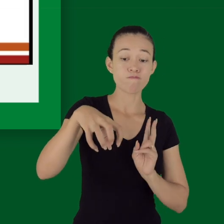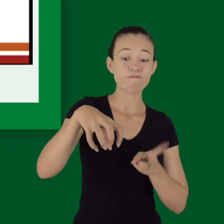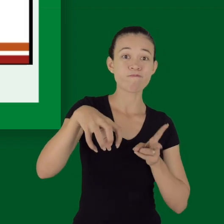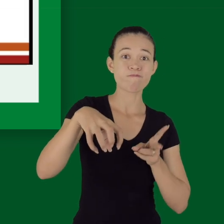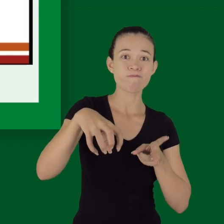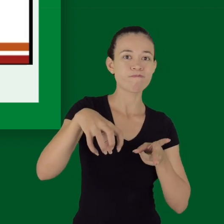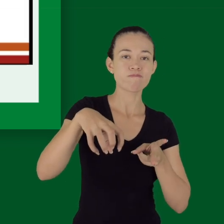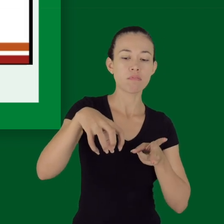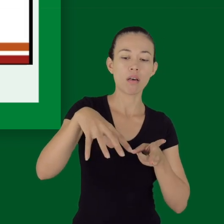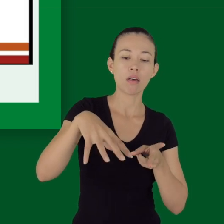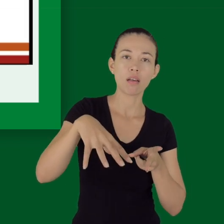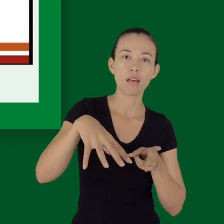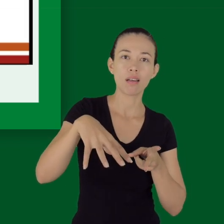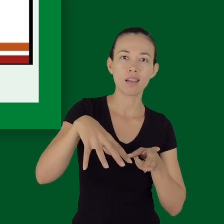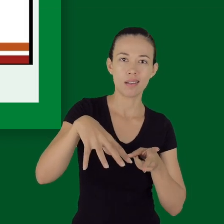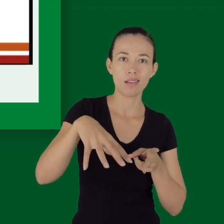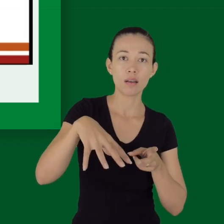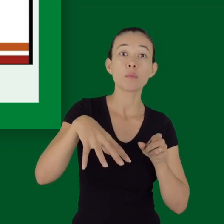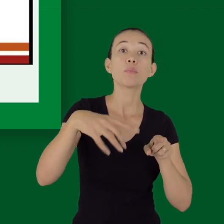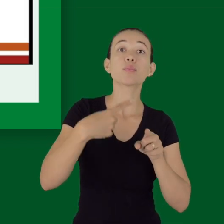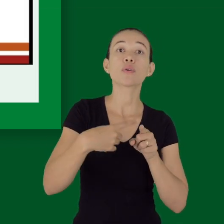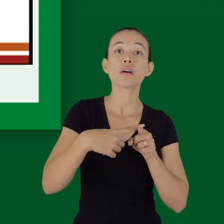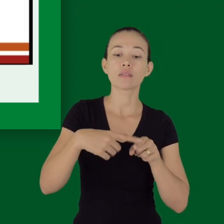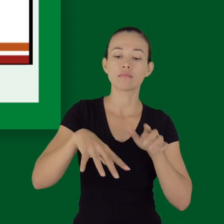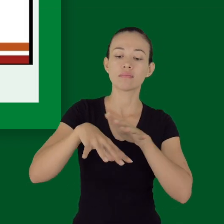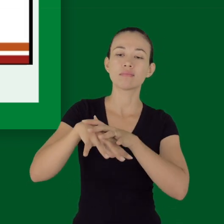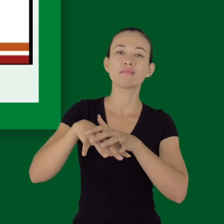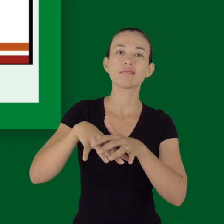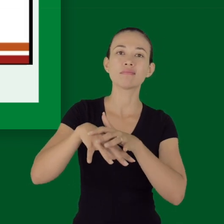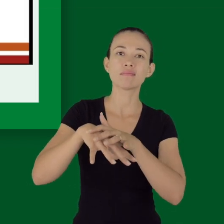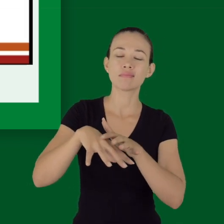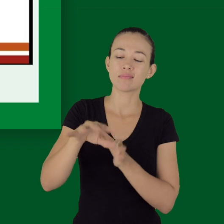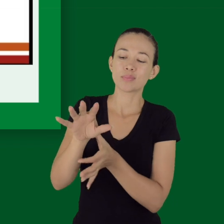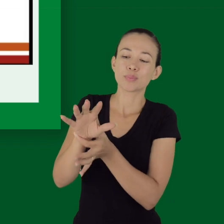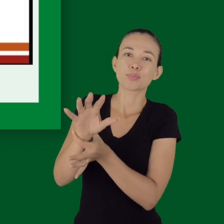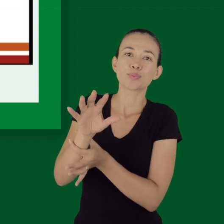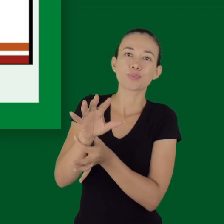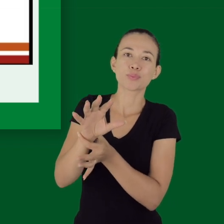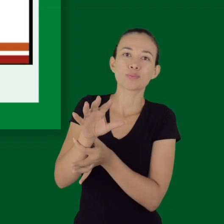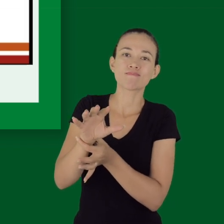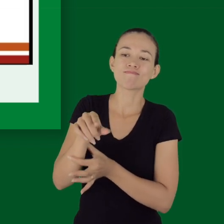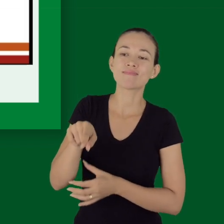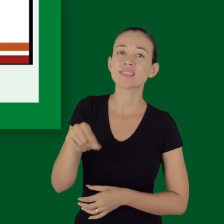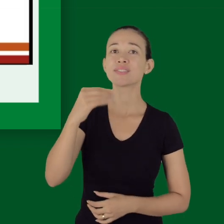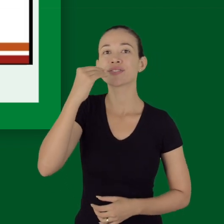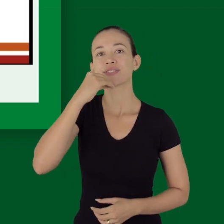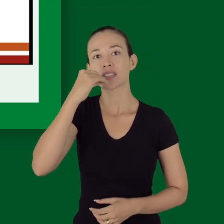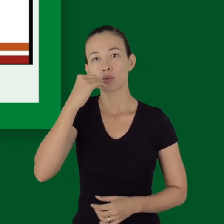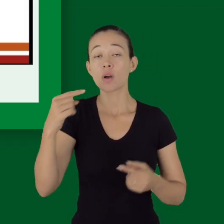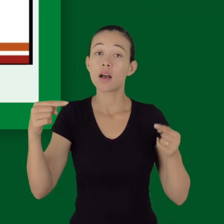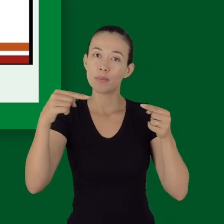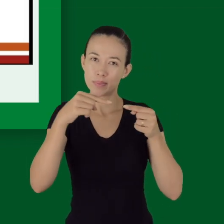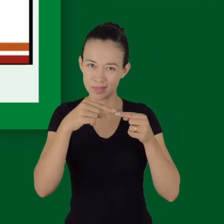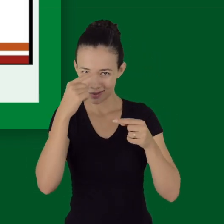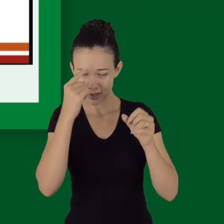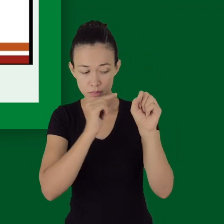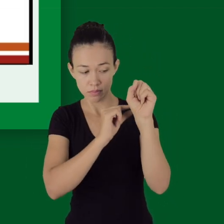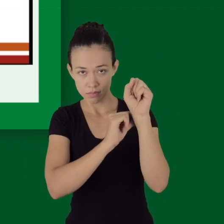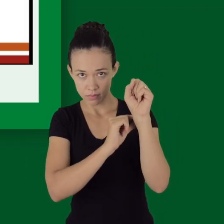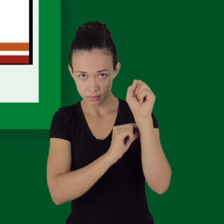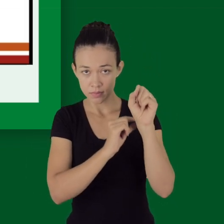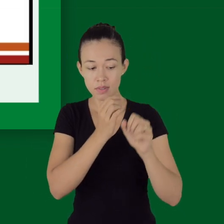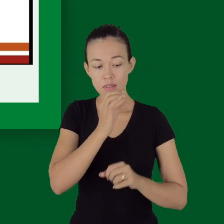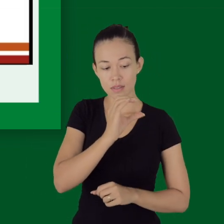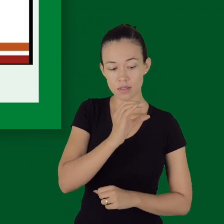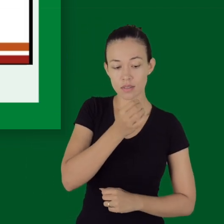consegue sustentar. Então, ele tem um comprometimento tanto de punho como de mão. Né? Isso é uma correspondência direta aí